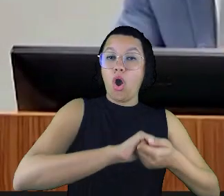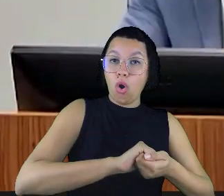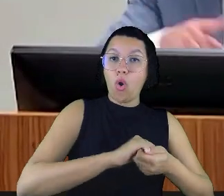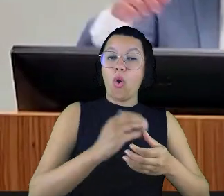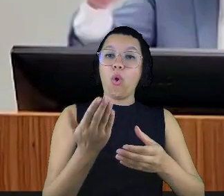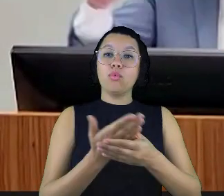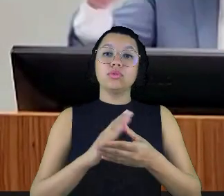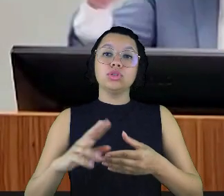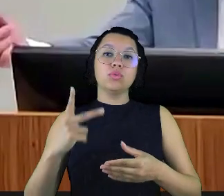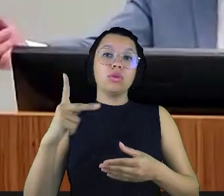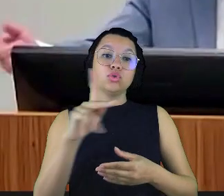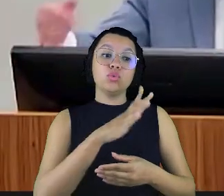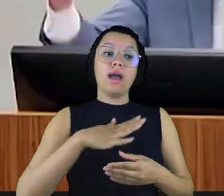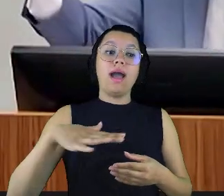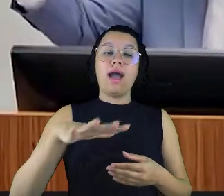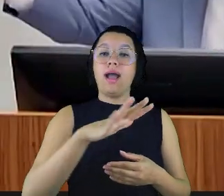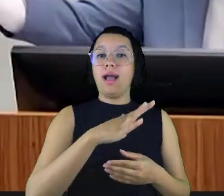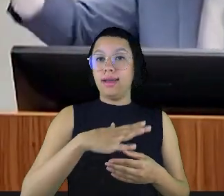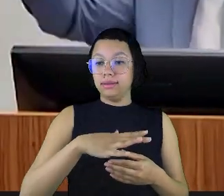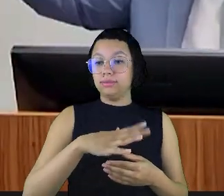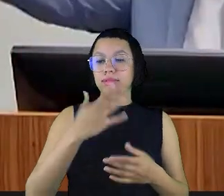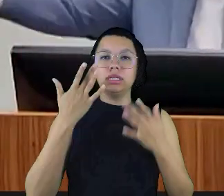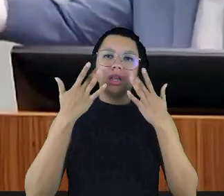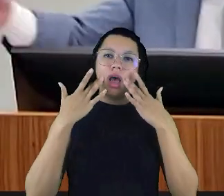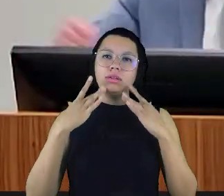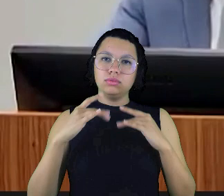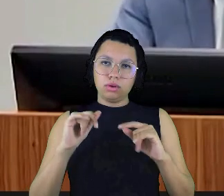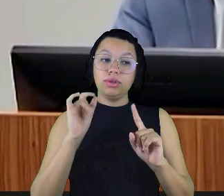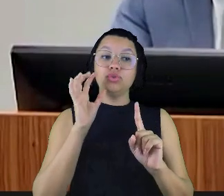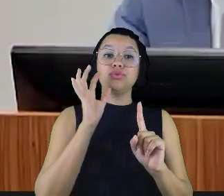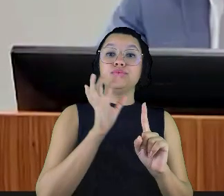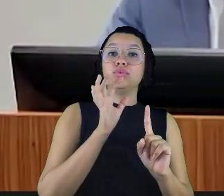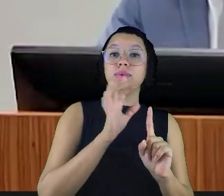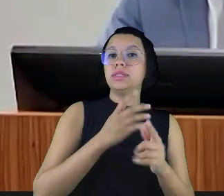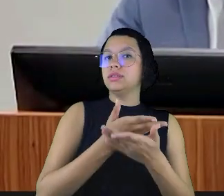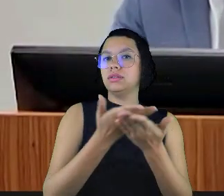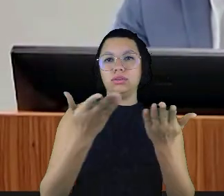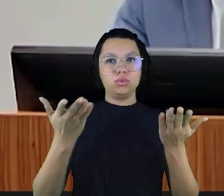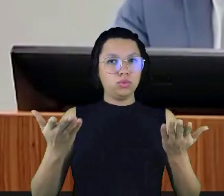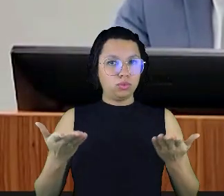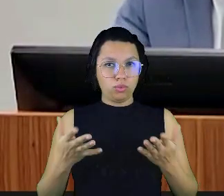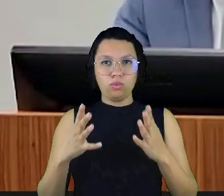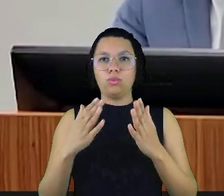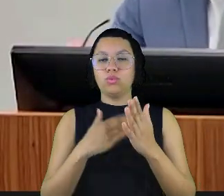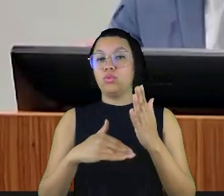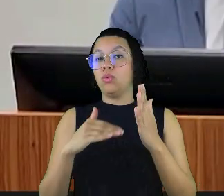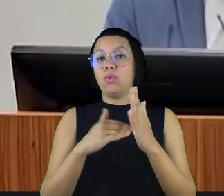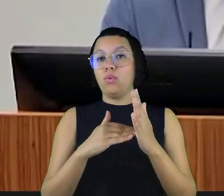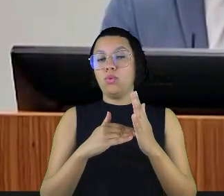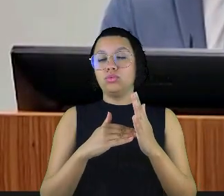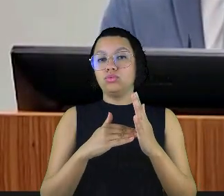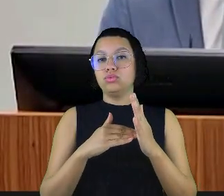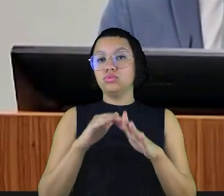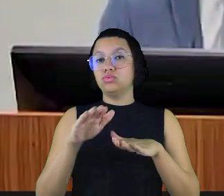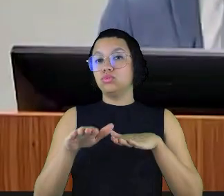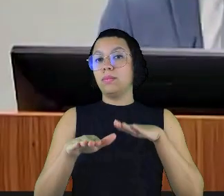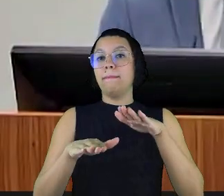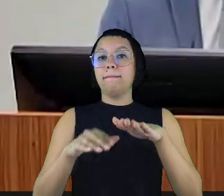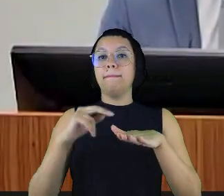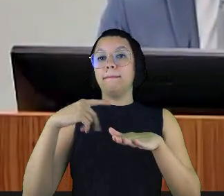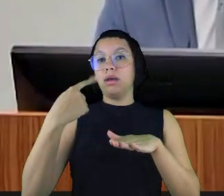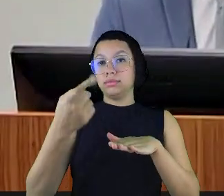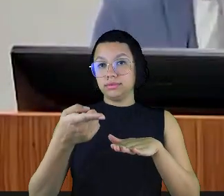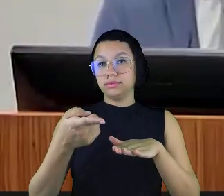que naturalmente vai influenciar em todos os passos seguintes. Me parece que seria a